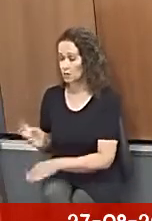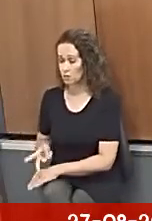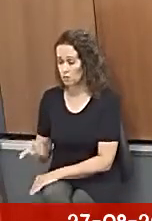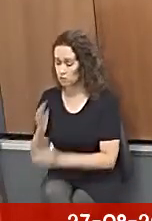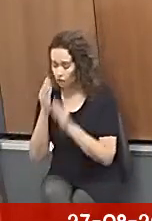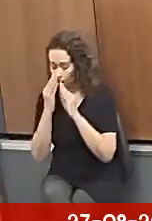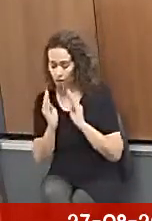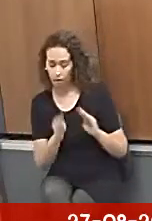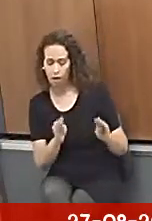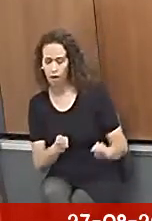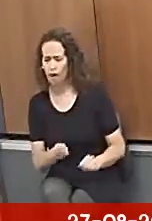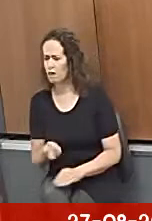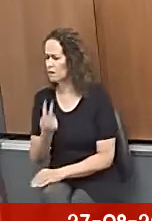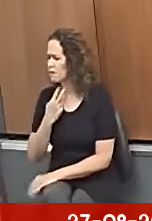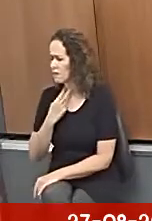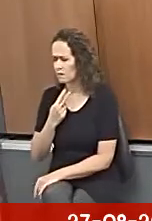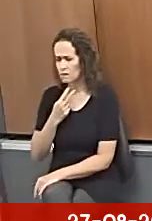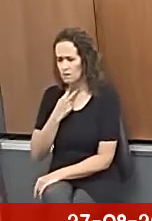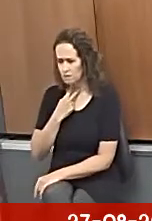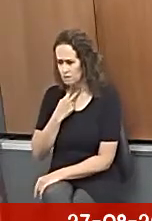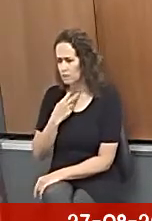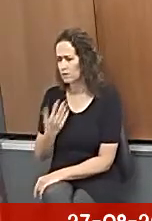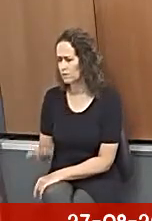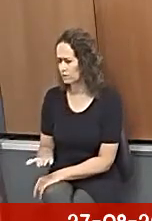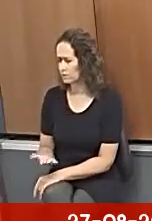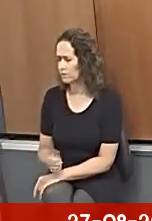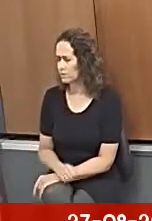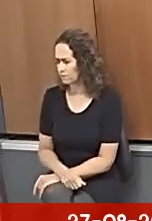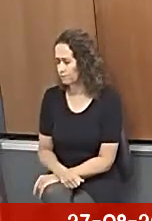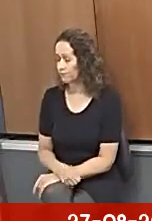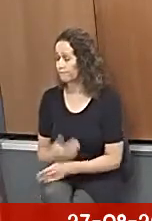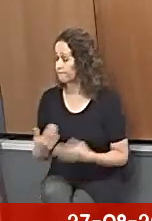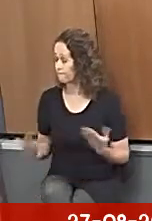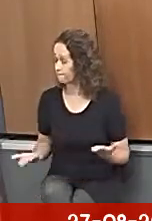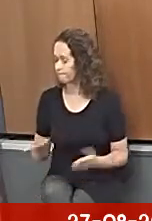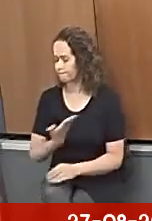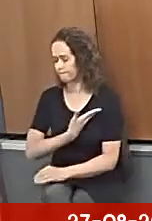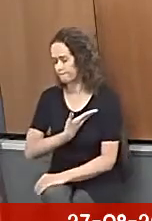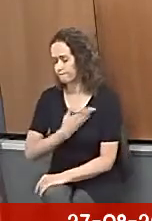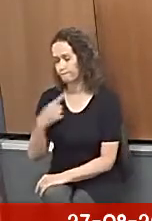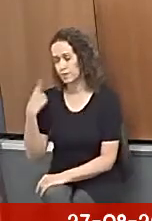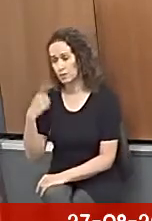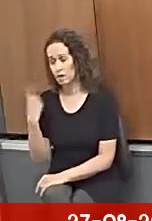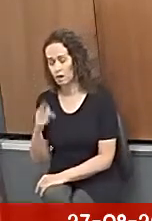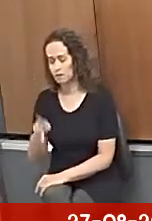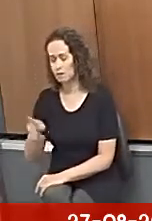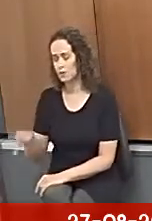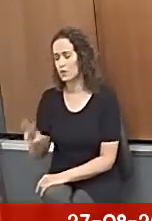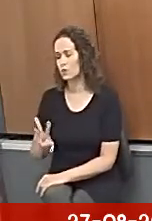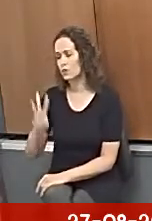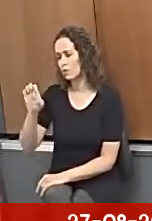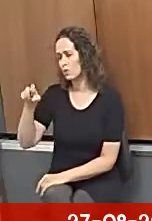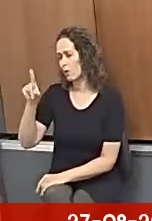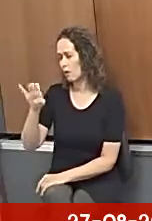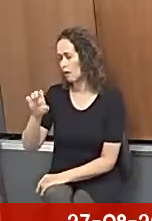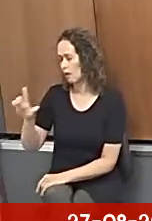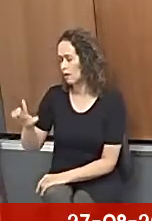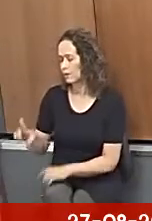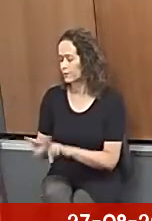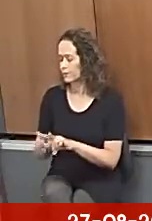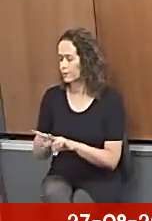não vai prosperar então meus caros amigos deputados professor lembra o professor cleiton